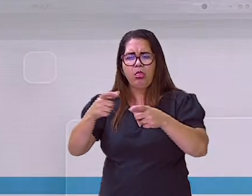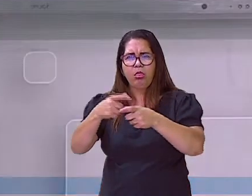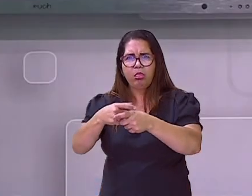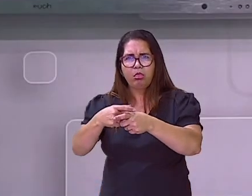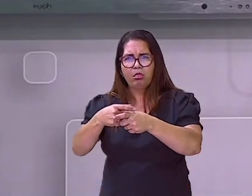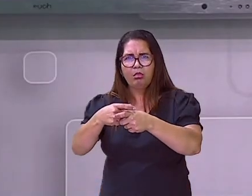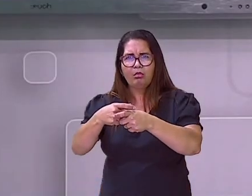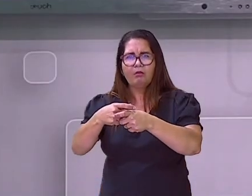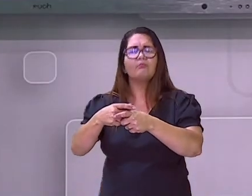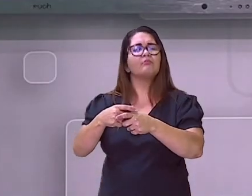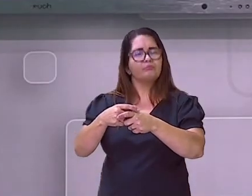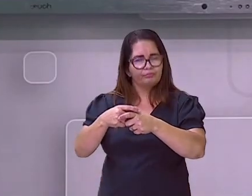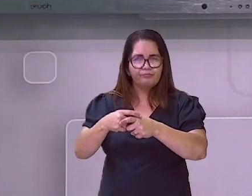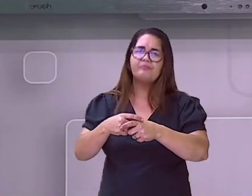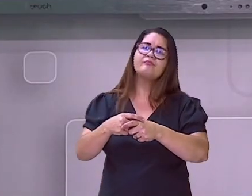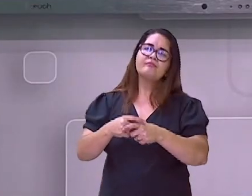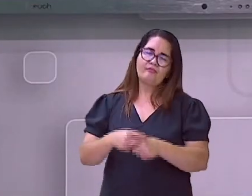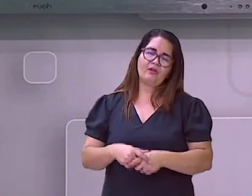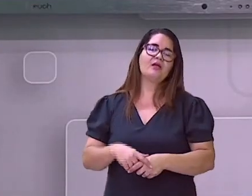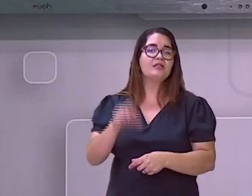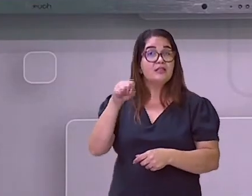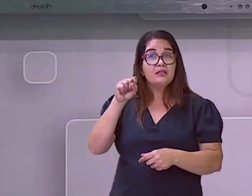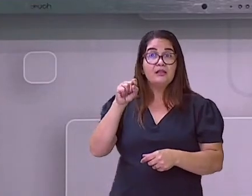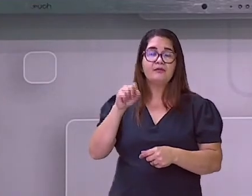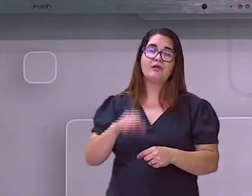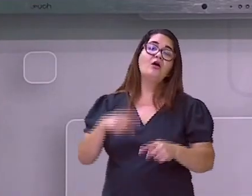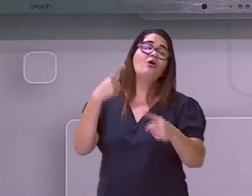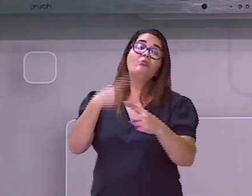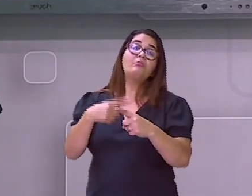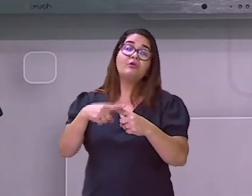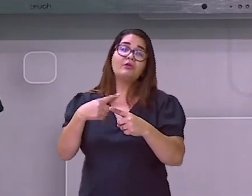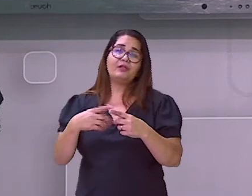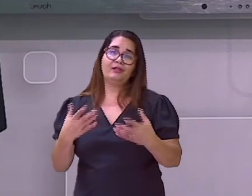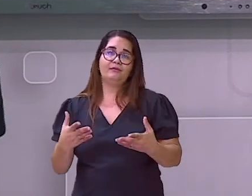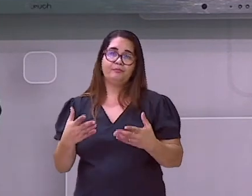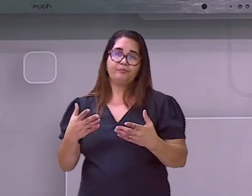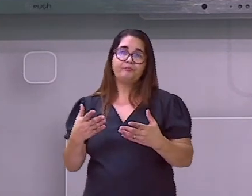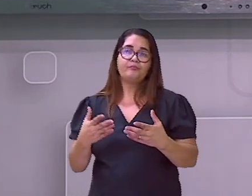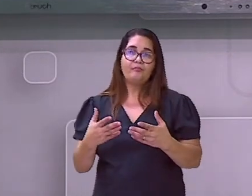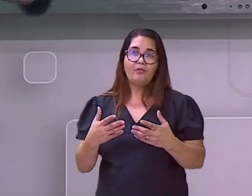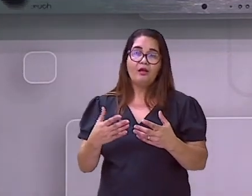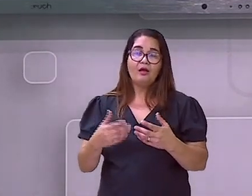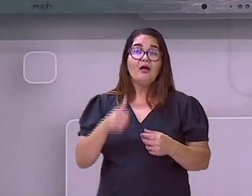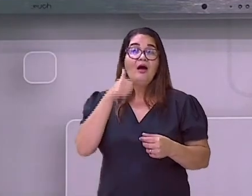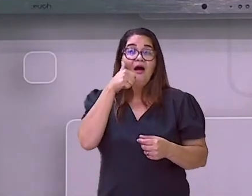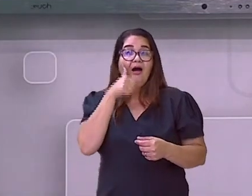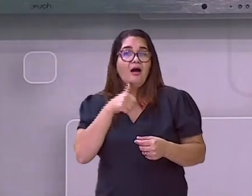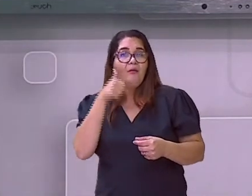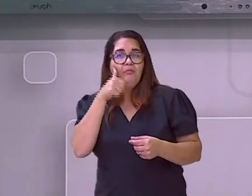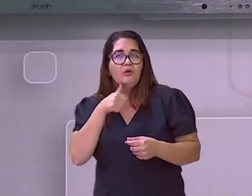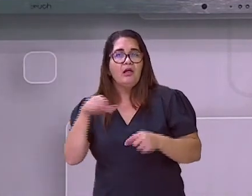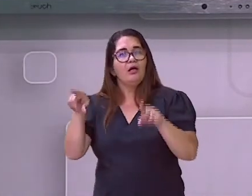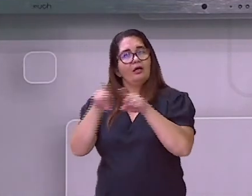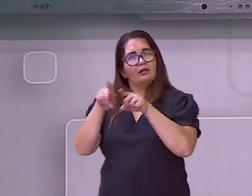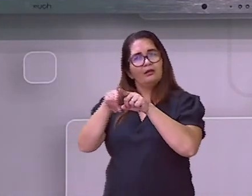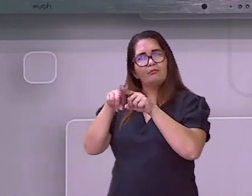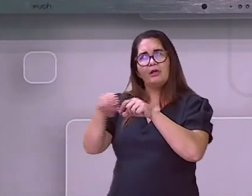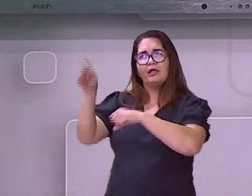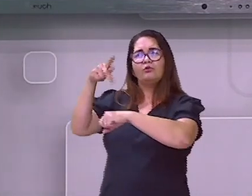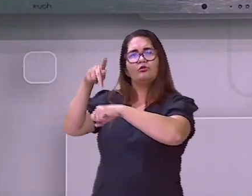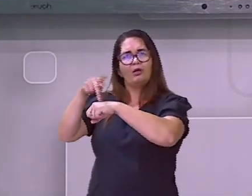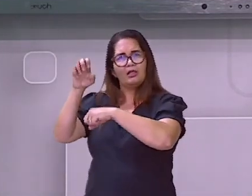Um deles é o fato da mulher sair para buscar o seu lugar no mercado de